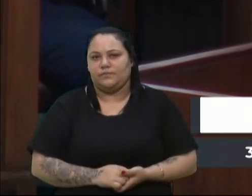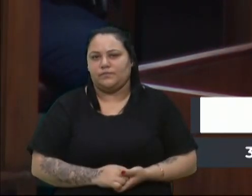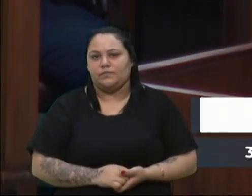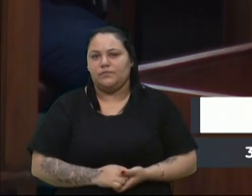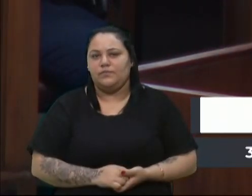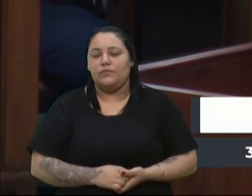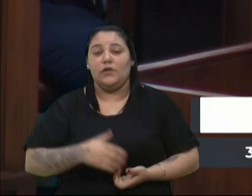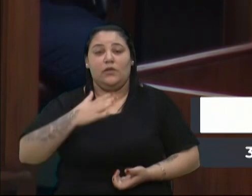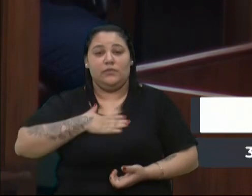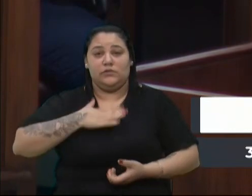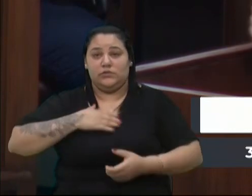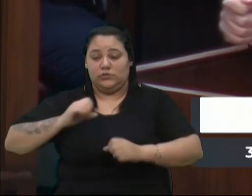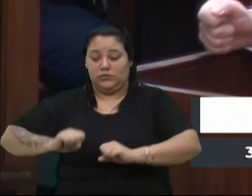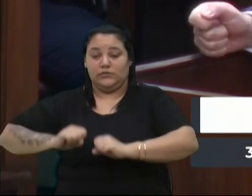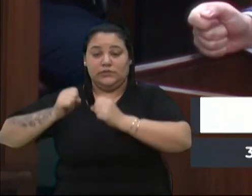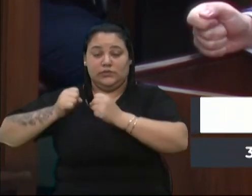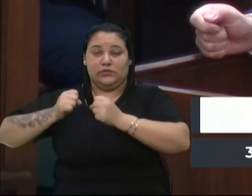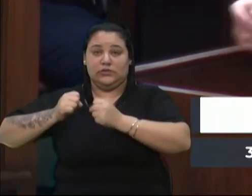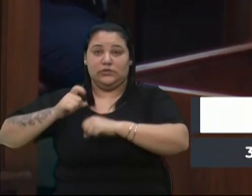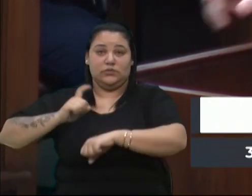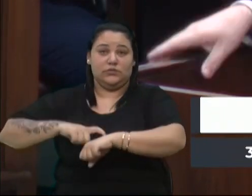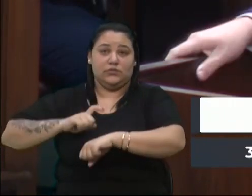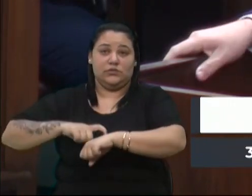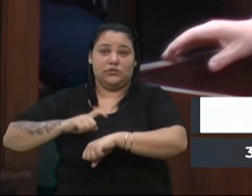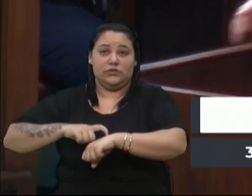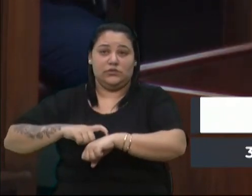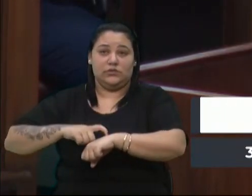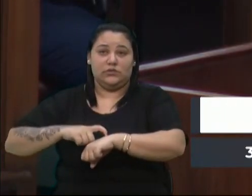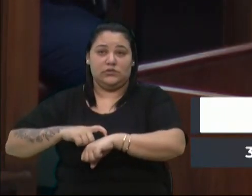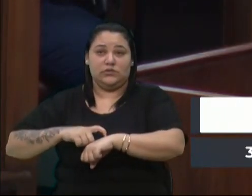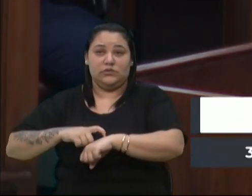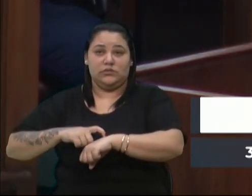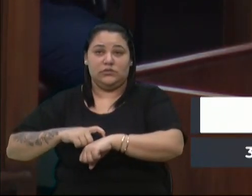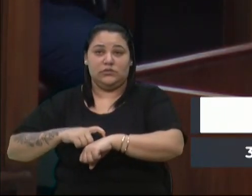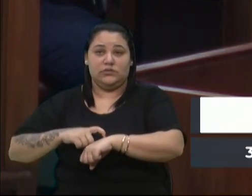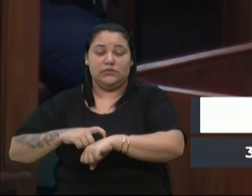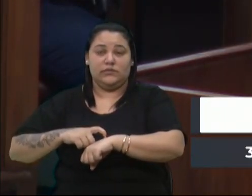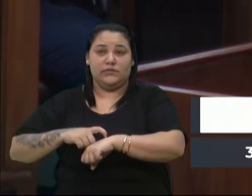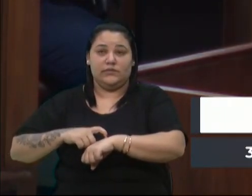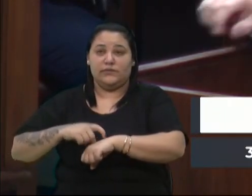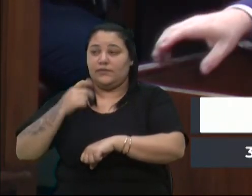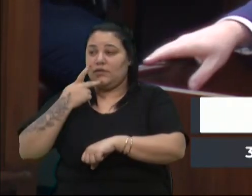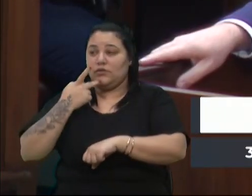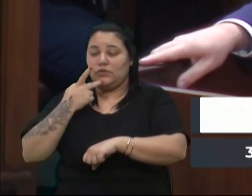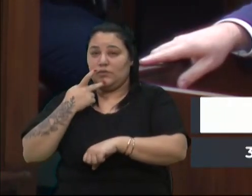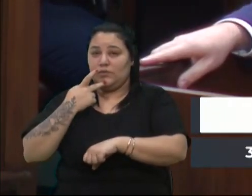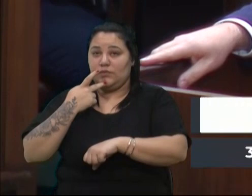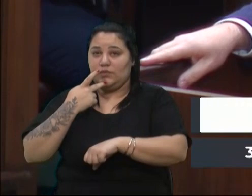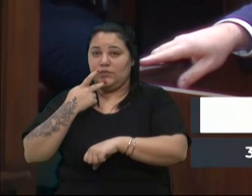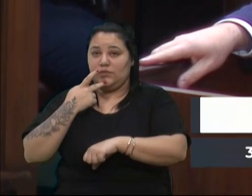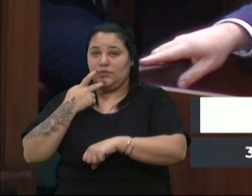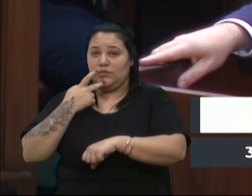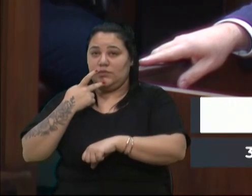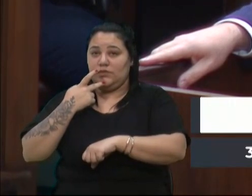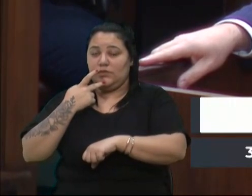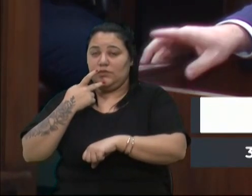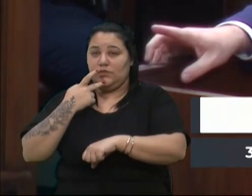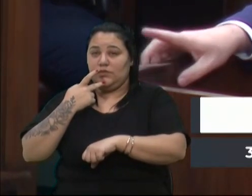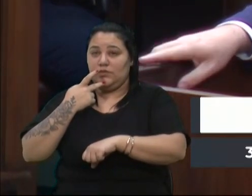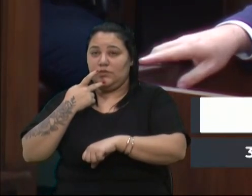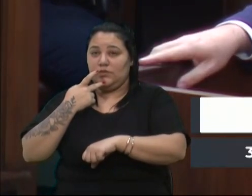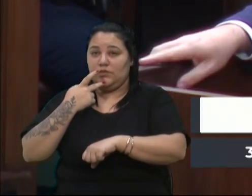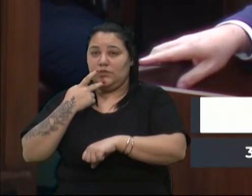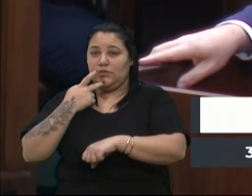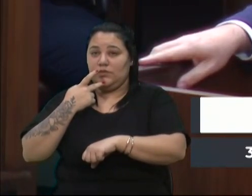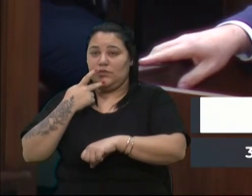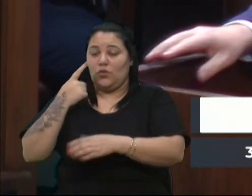de defesa, naquele momento, foi justamente a questão da pacificação social. A questão, no